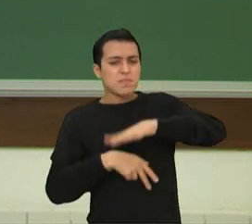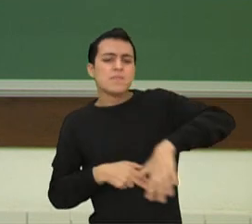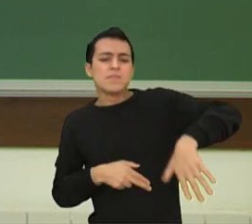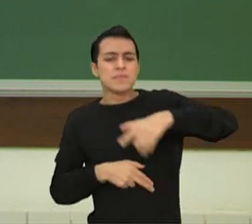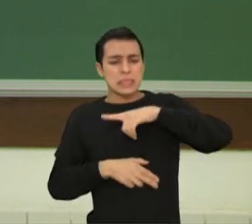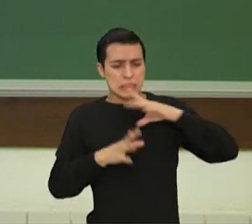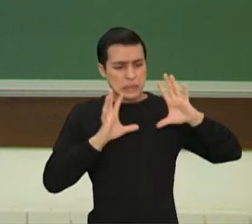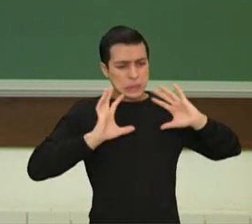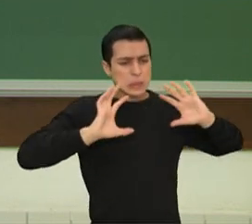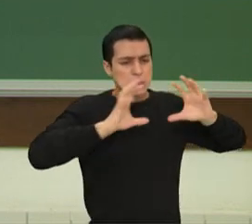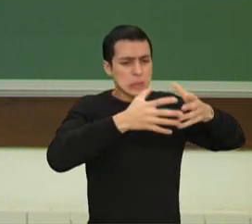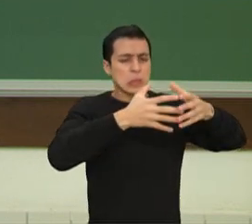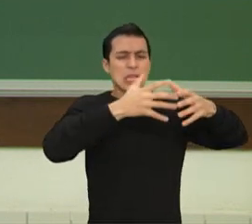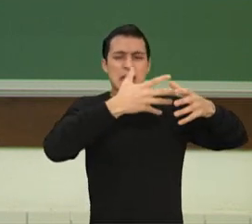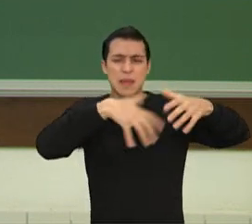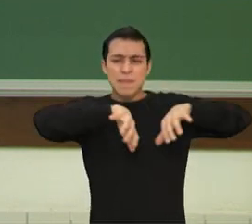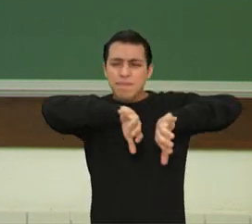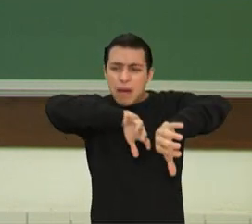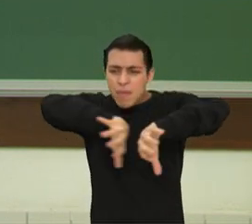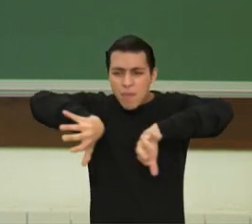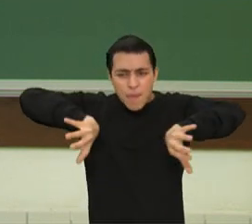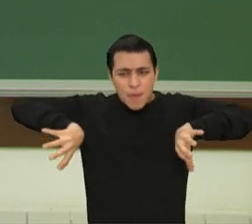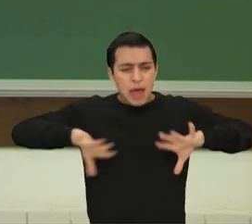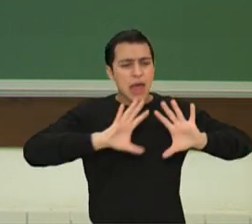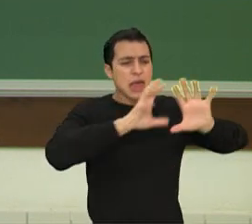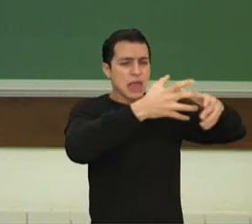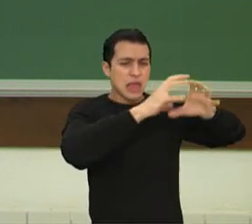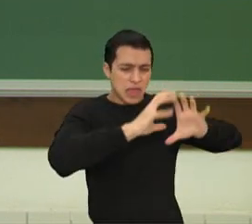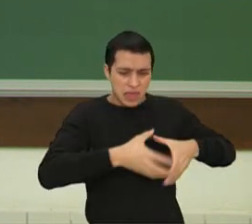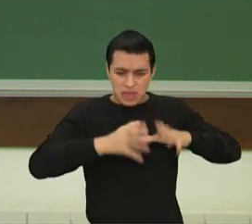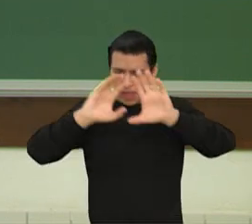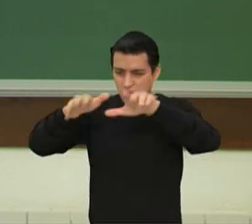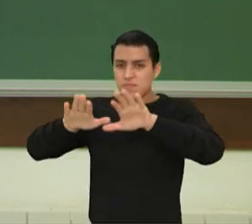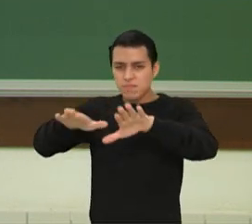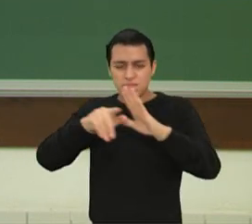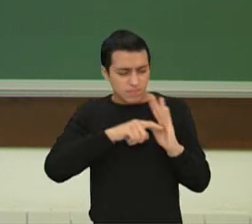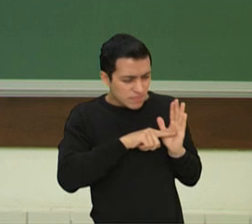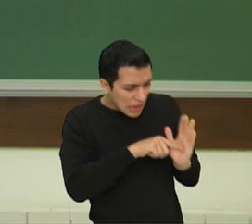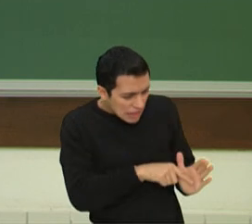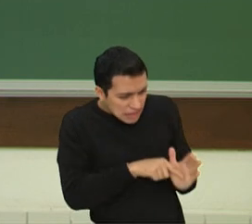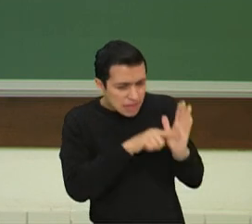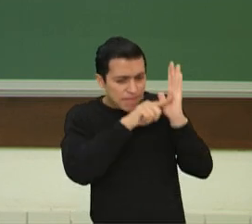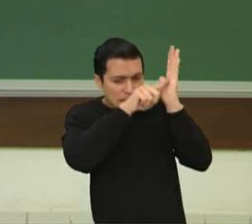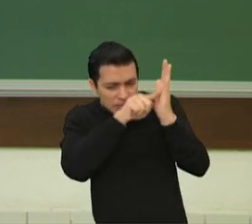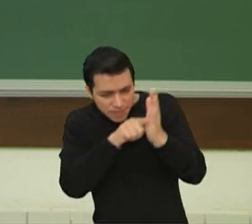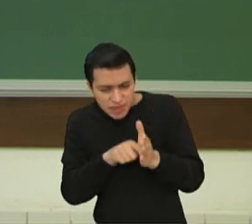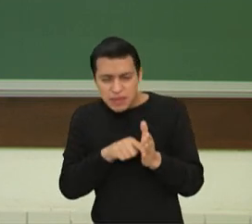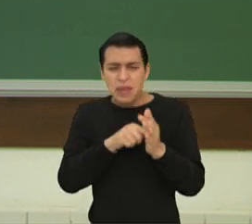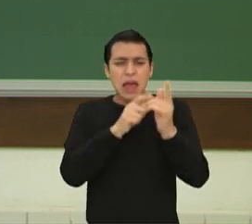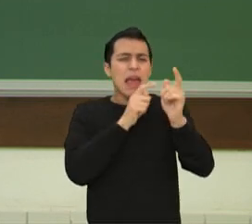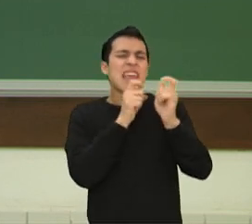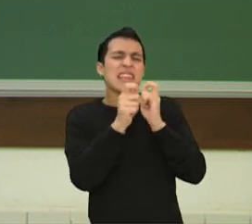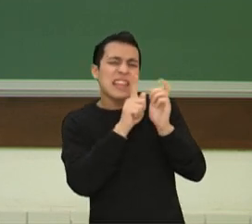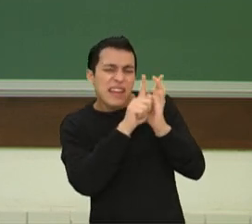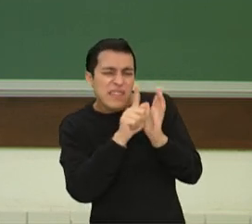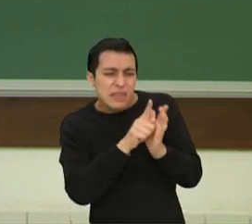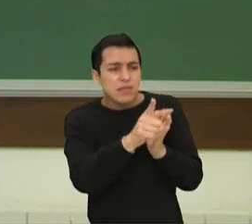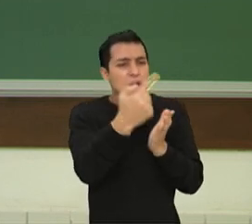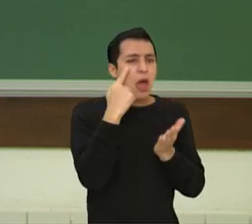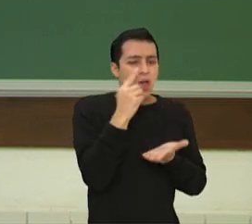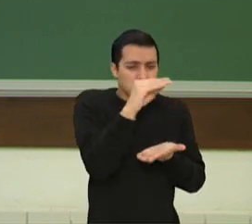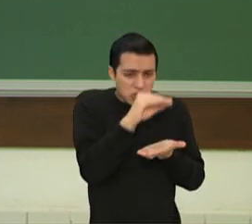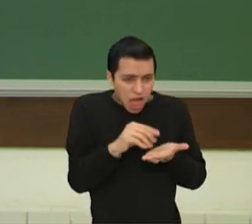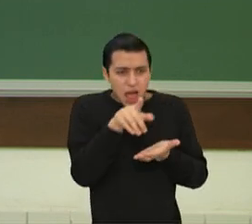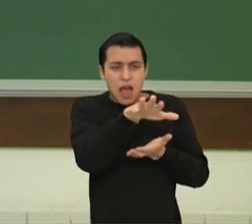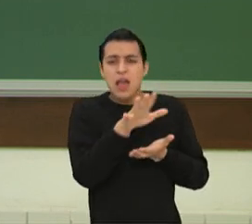por categorias, e essas categorias são respeitadas quando é entrevistado a pessoa.